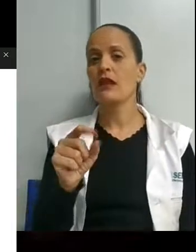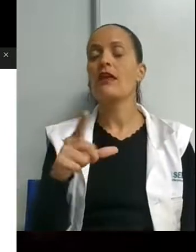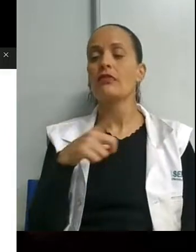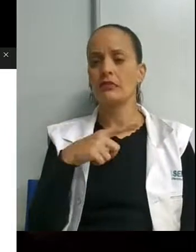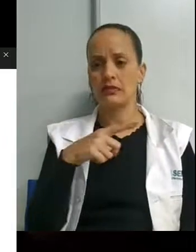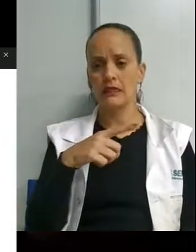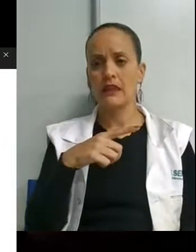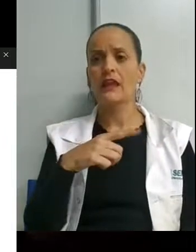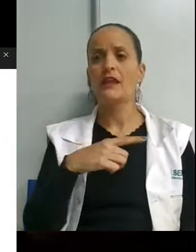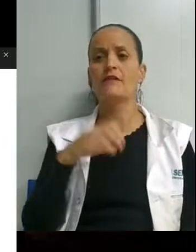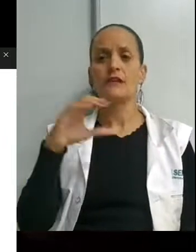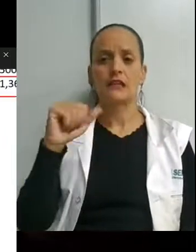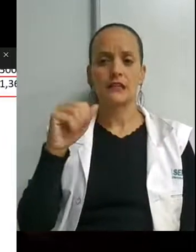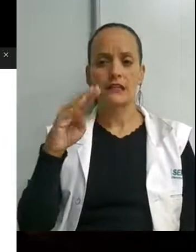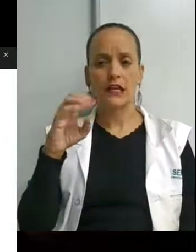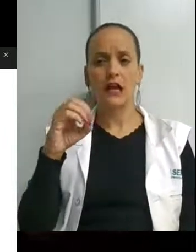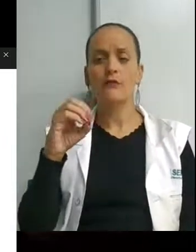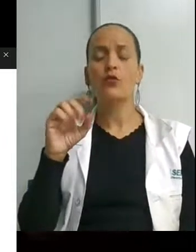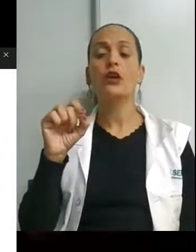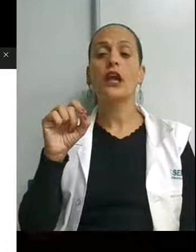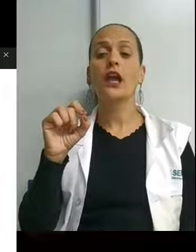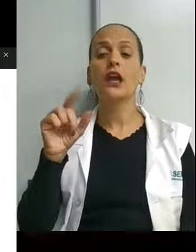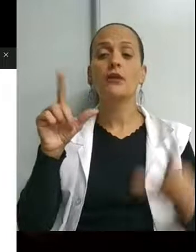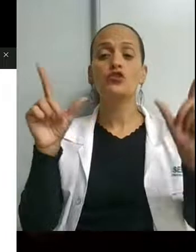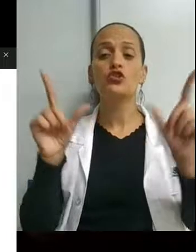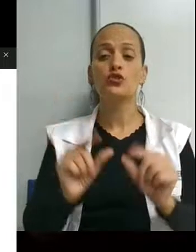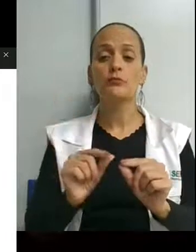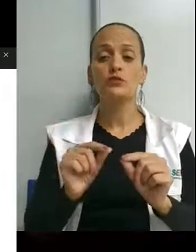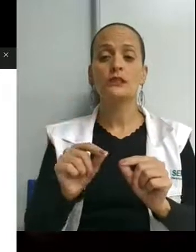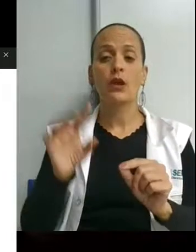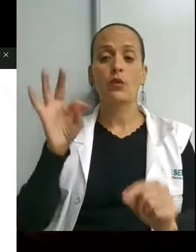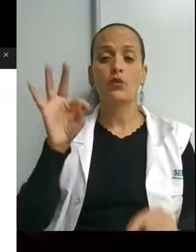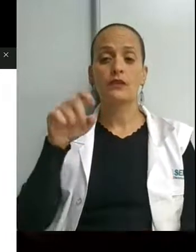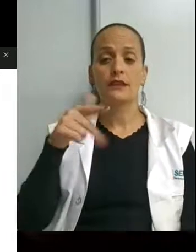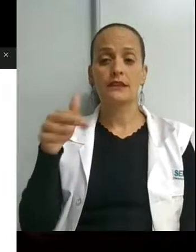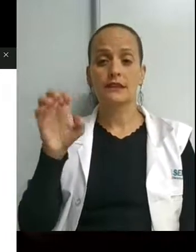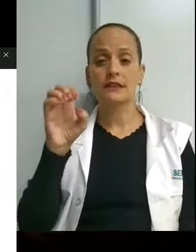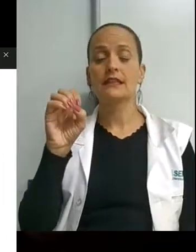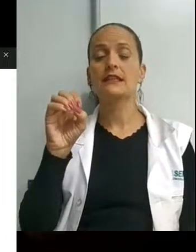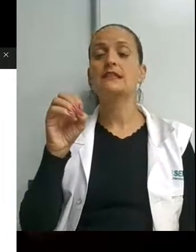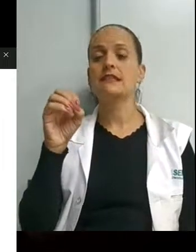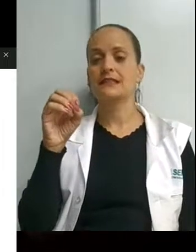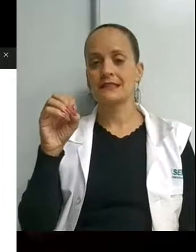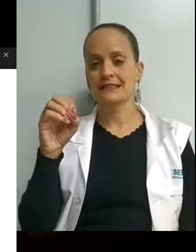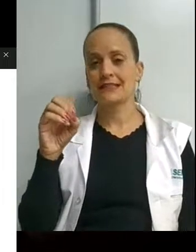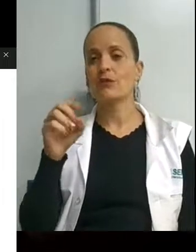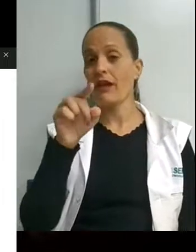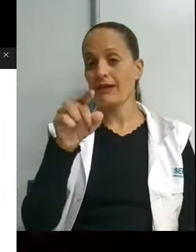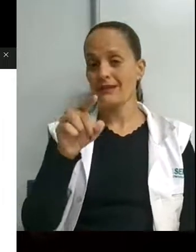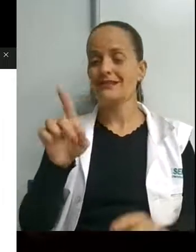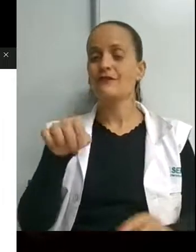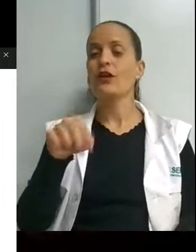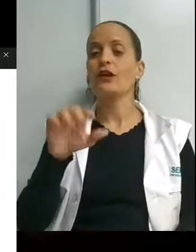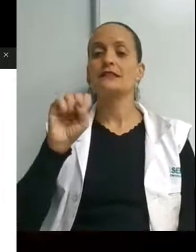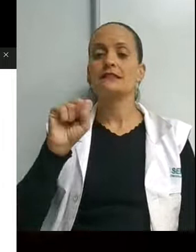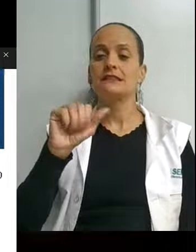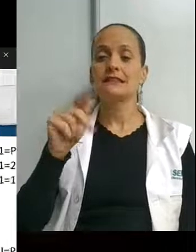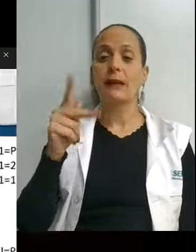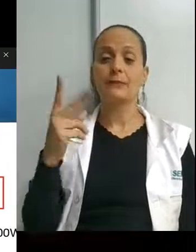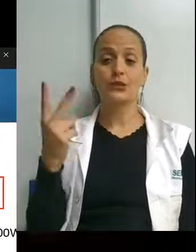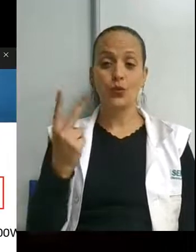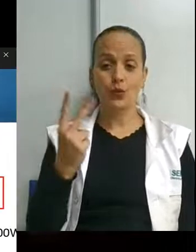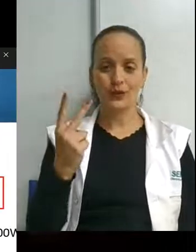né? Então, aonde é que a gente viu isso, né? A gente viu isso aqui, ó, lá na SAP 2, né? Só que a queda de